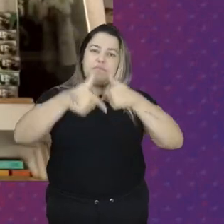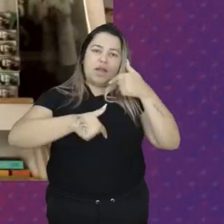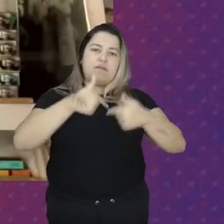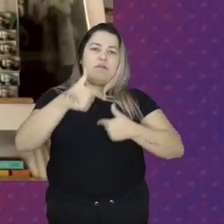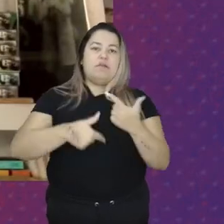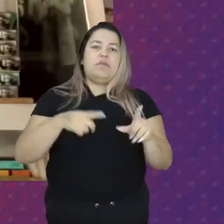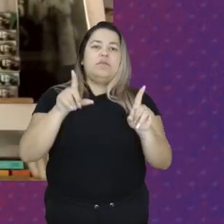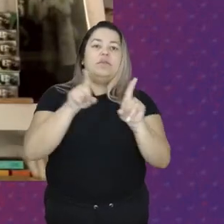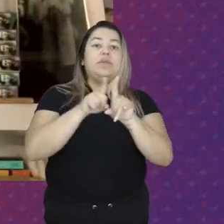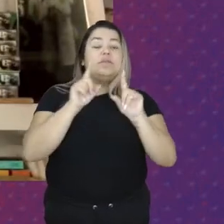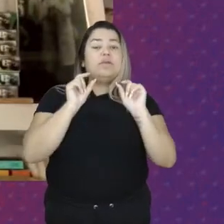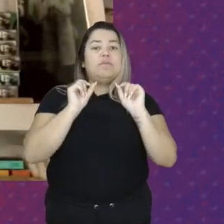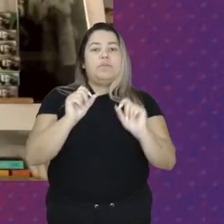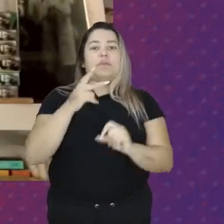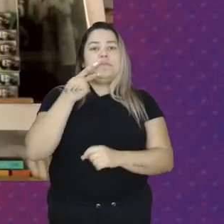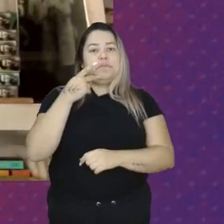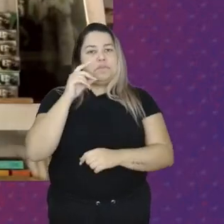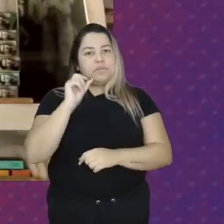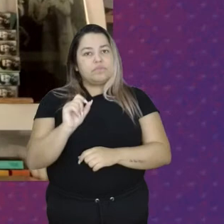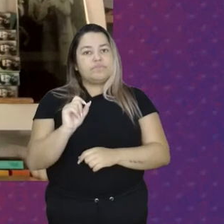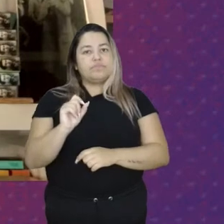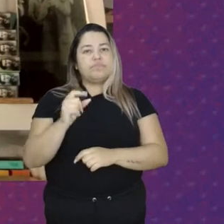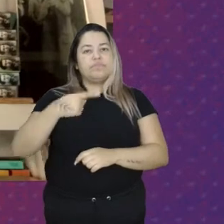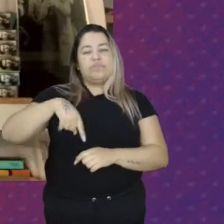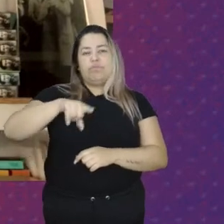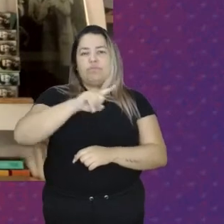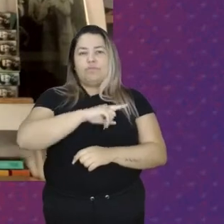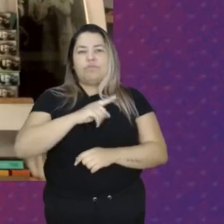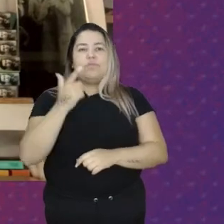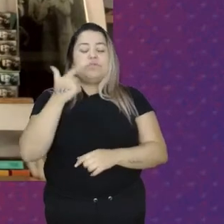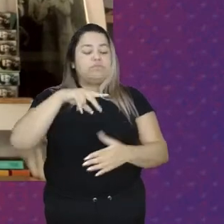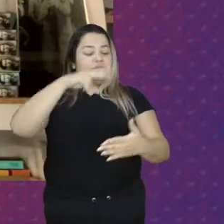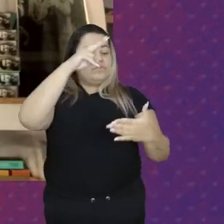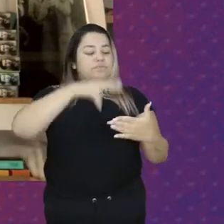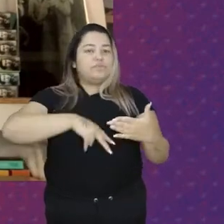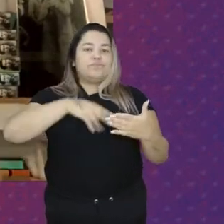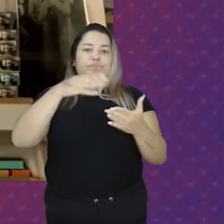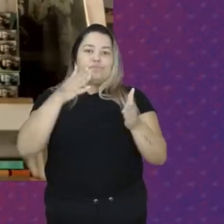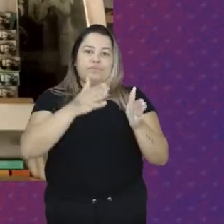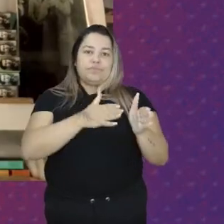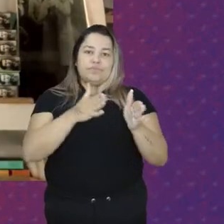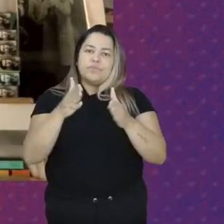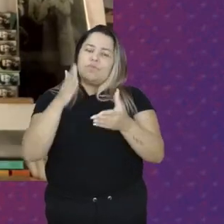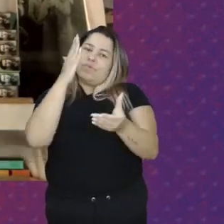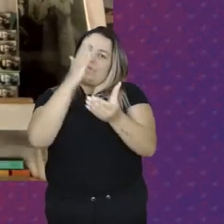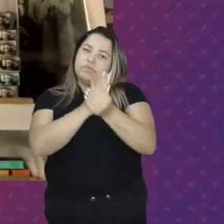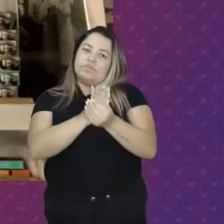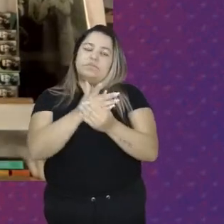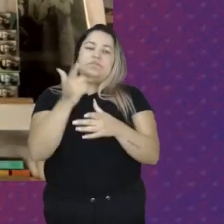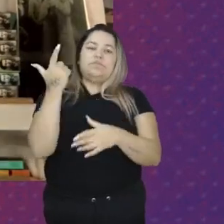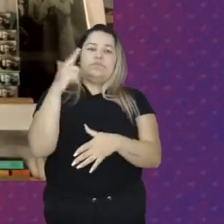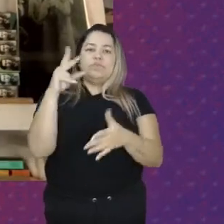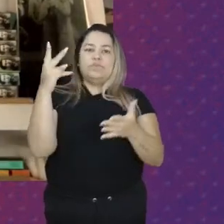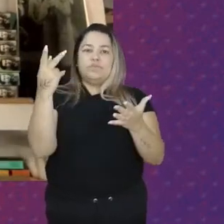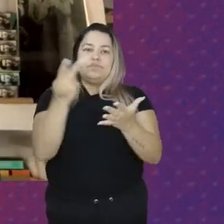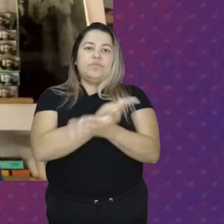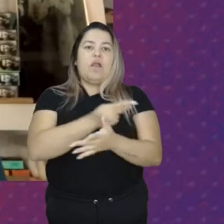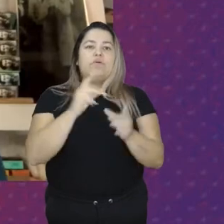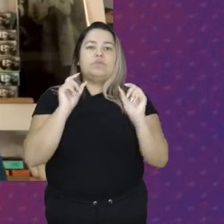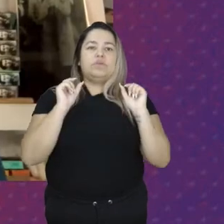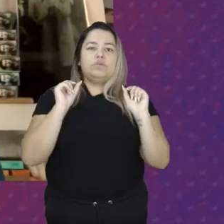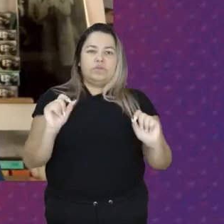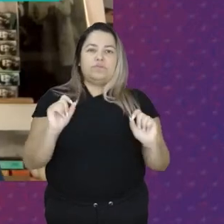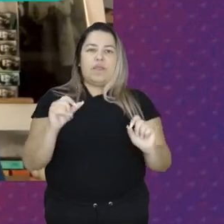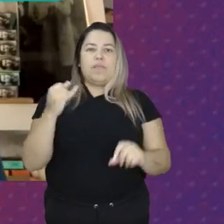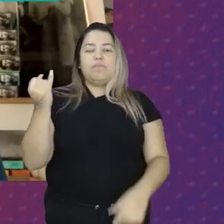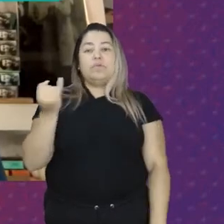E para isso é muito importante que a gente consiga ler os processos, entender o que está acontecendo. Então, é